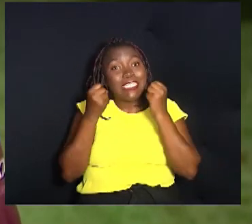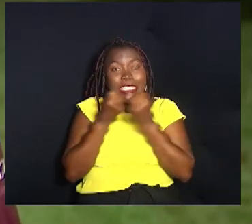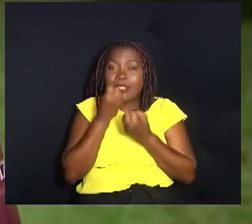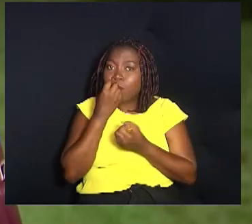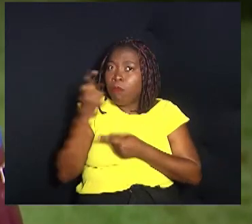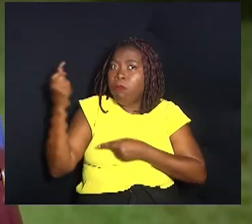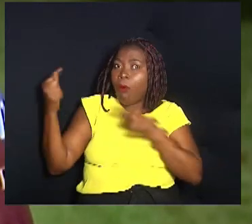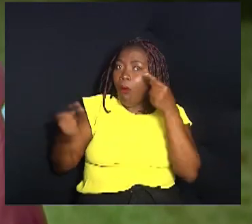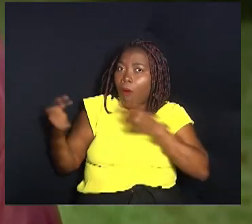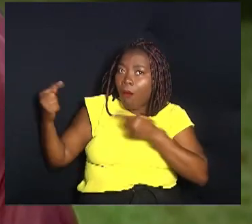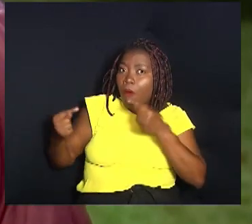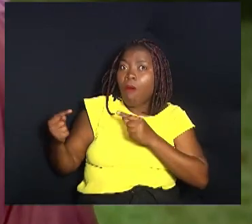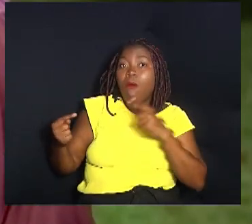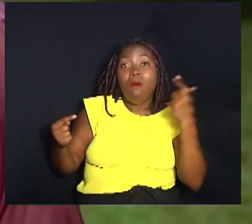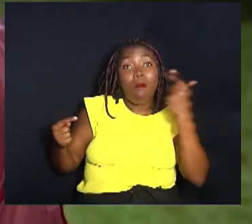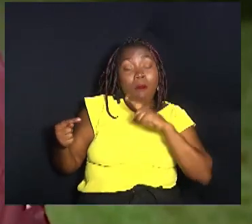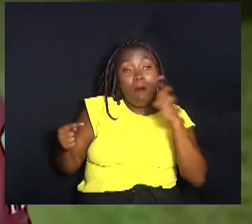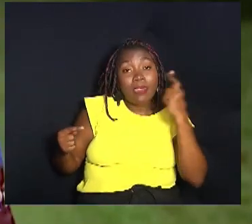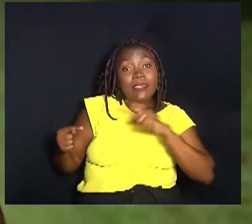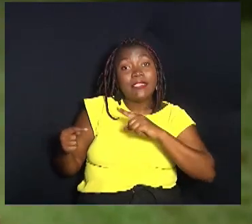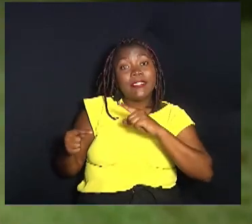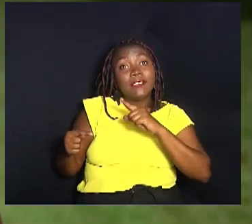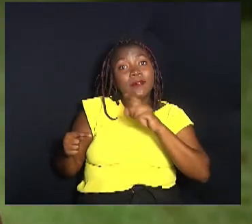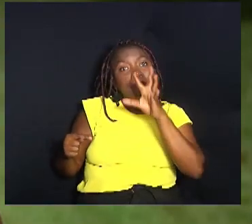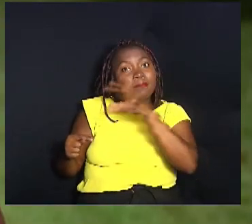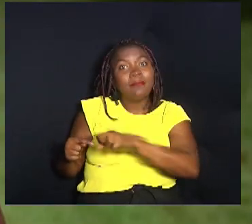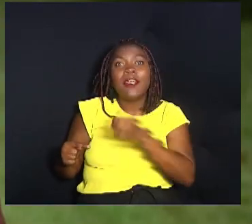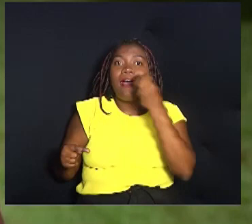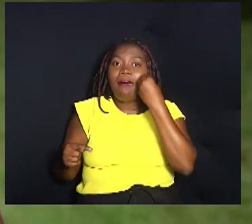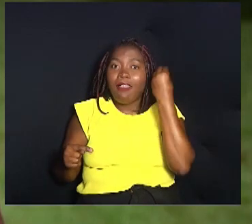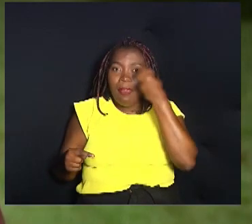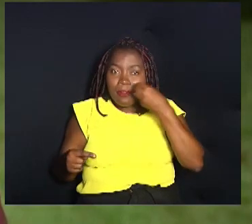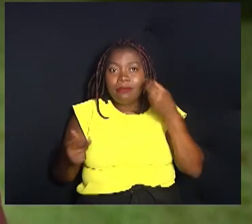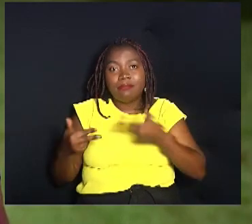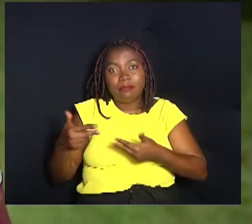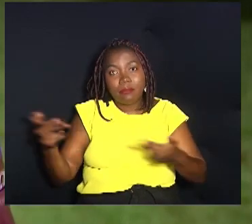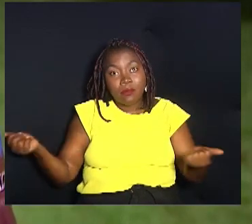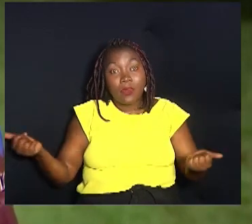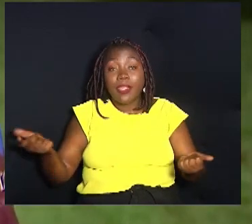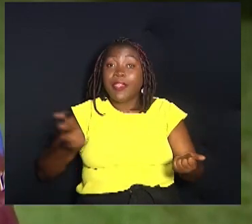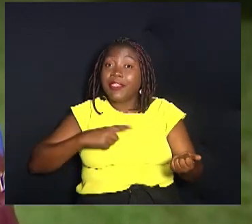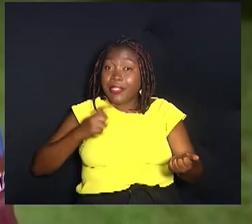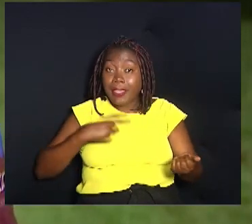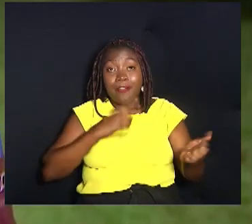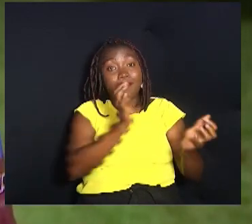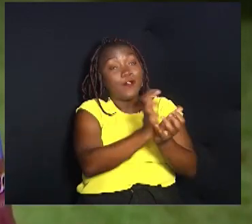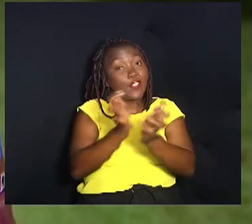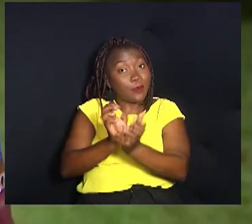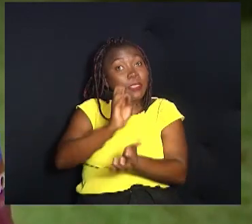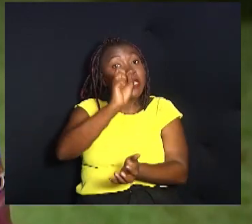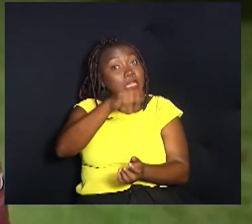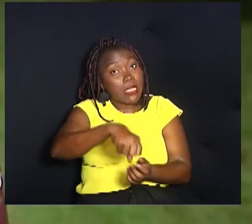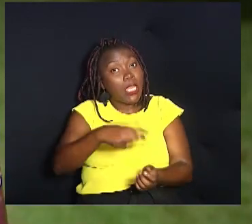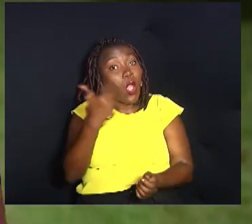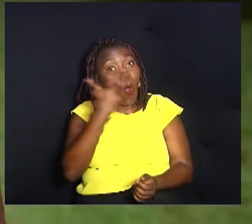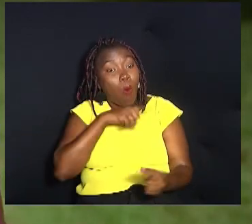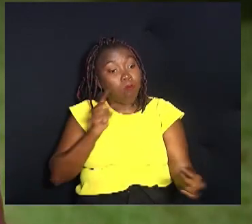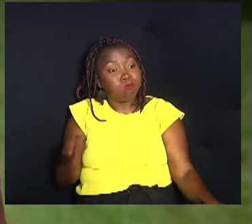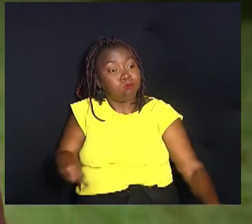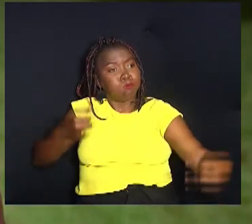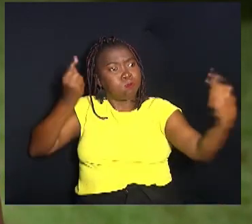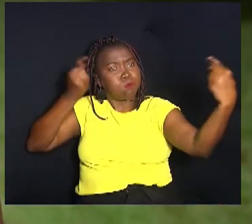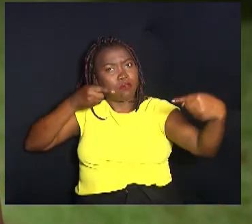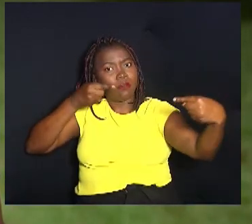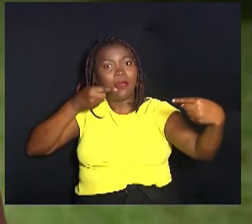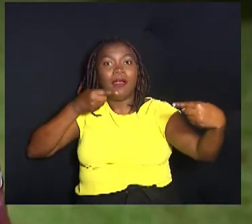disputar, que a gente conseguiu pegar experiência e tal. Teve time, sim, que a gente conseguiu bater de frente.